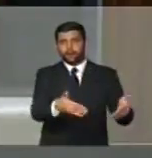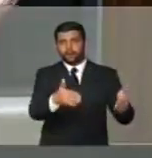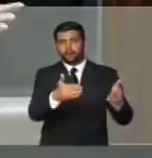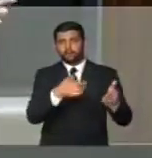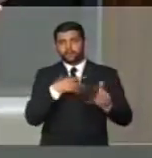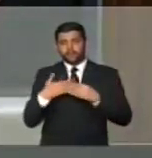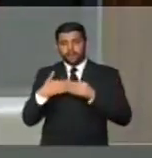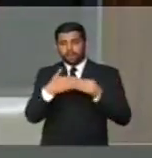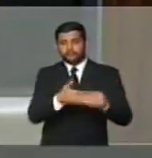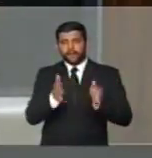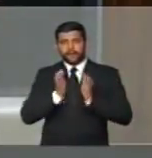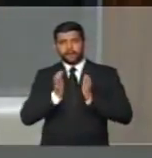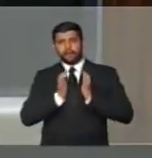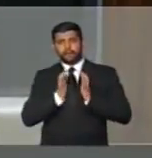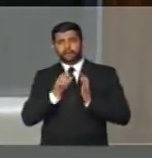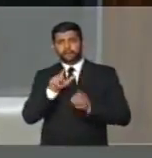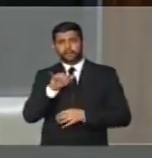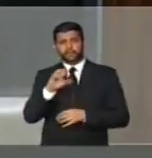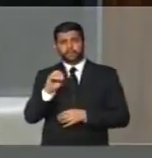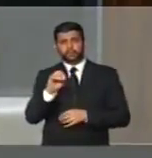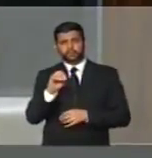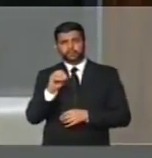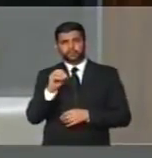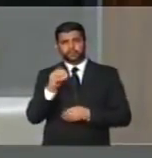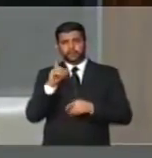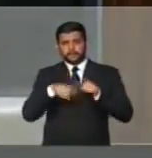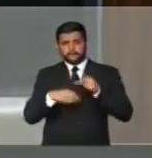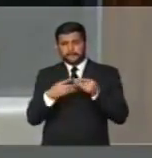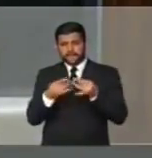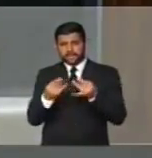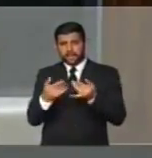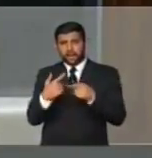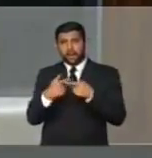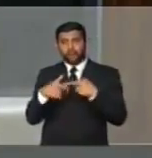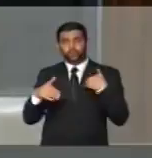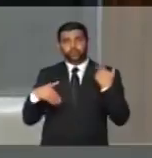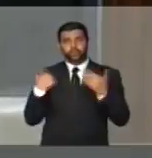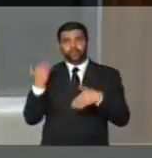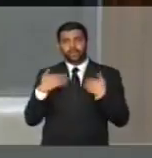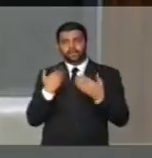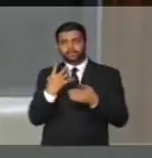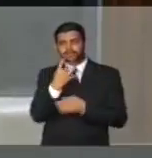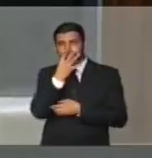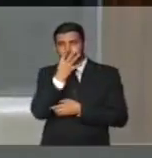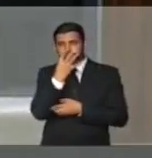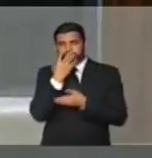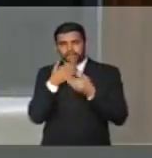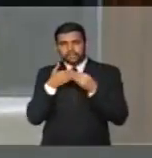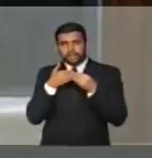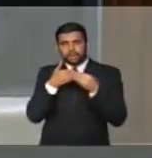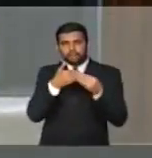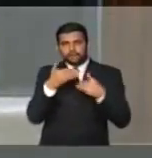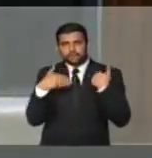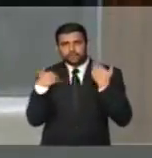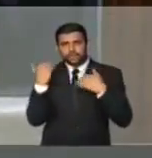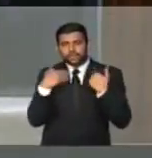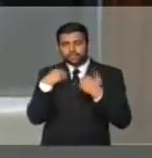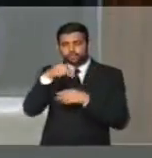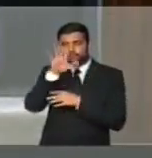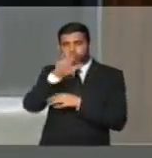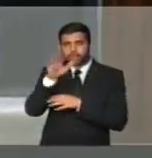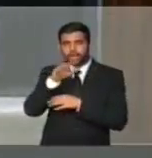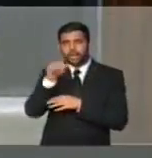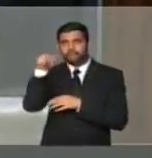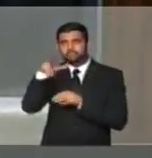as riquezas, Luiz Couto, de materiais, é o turismo também, a gente levar o turismo do Nordeste